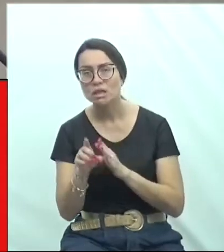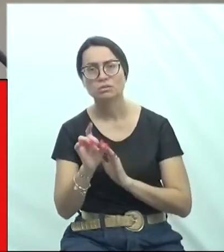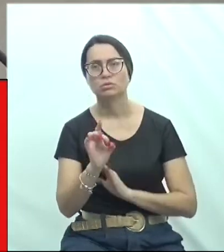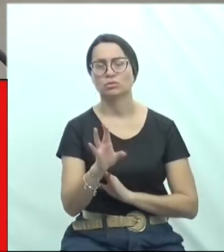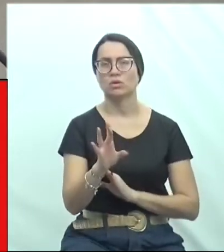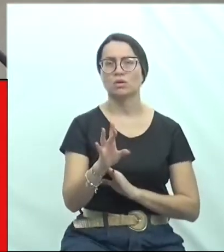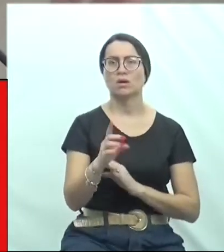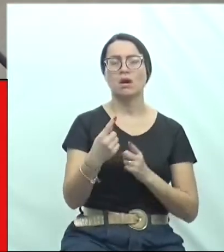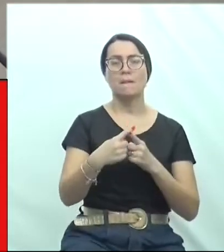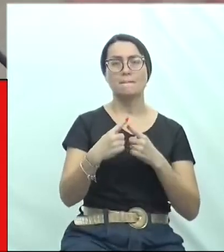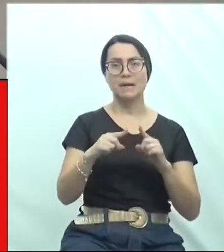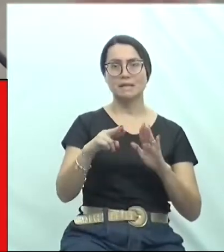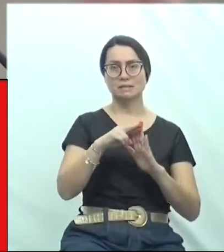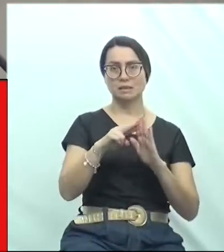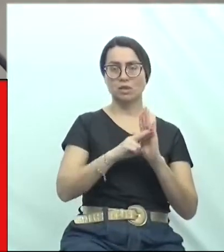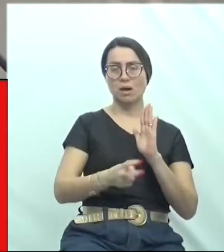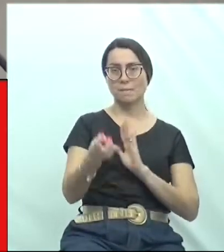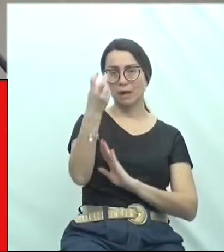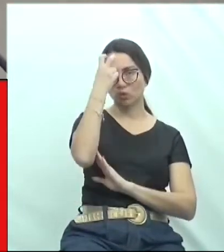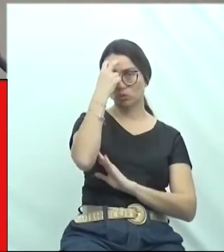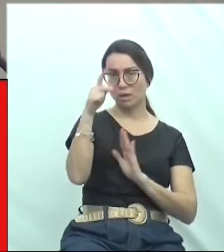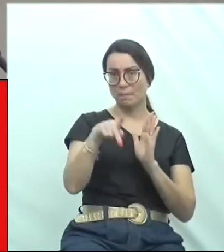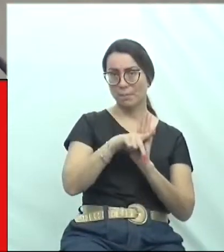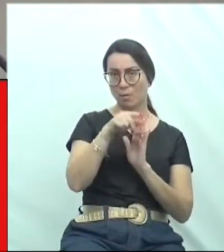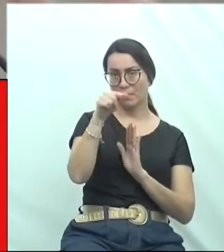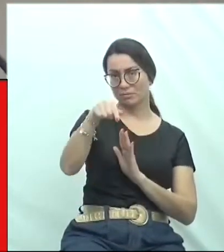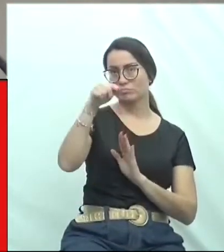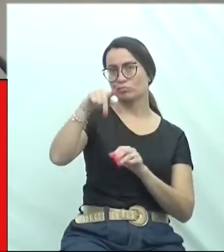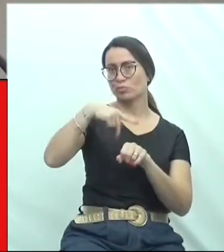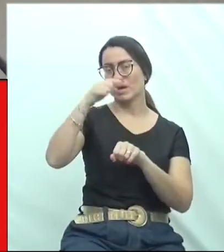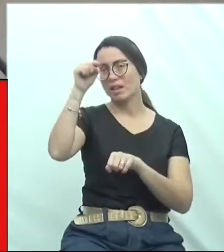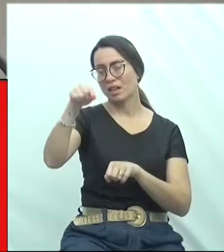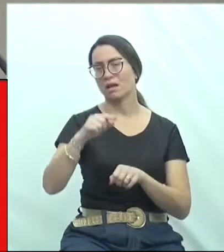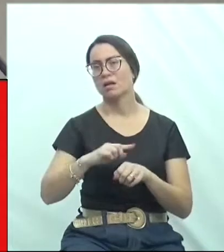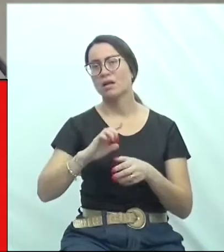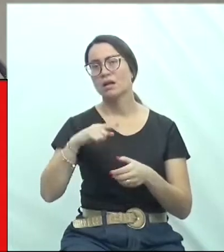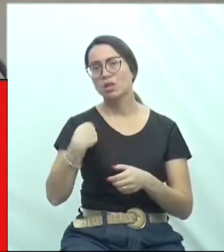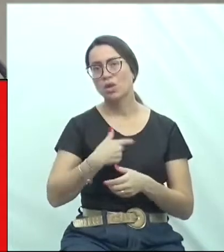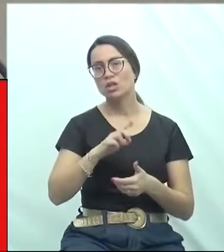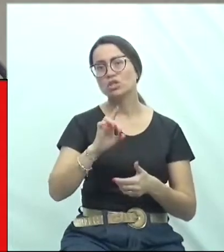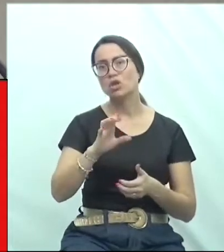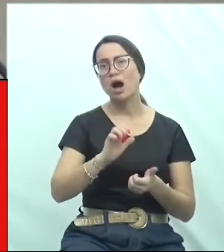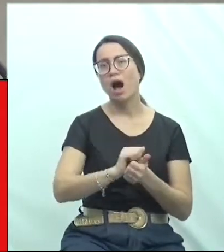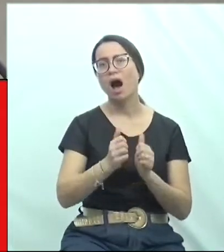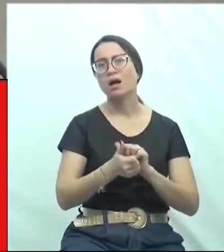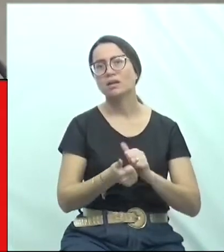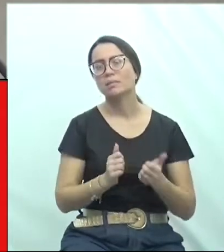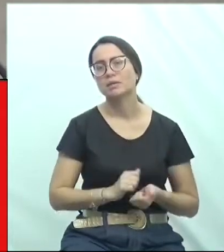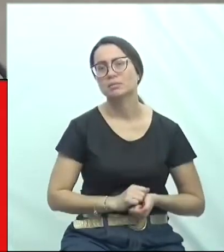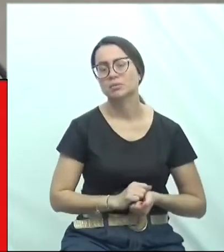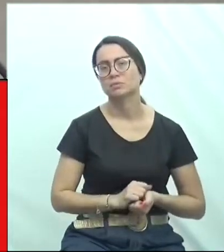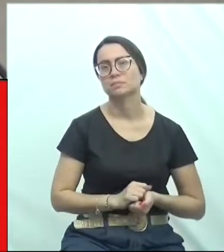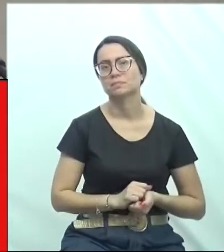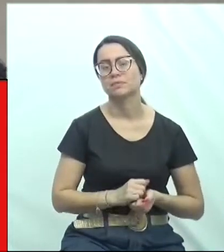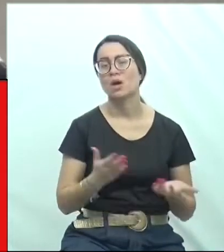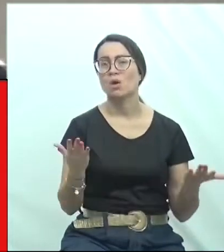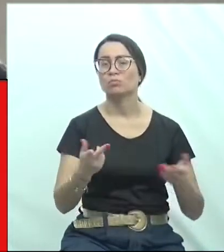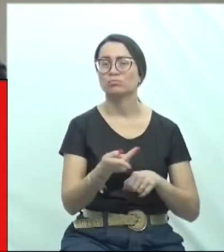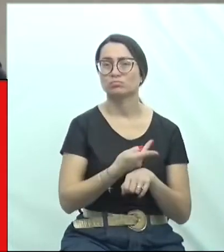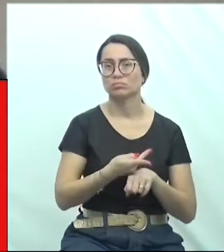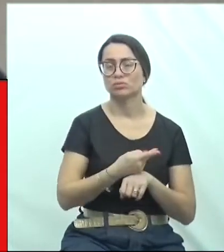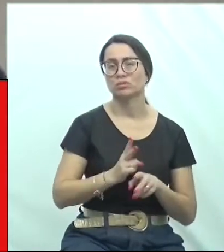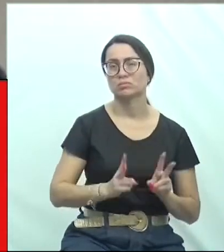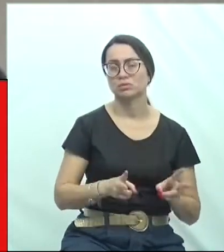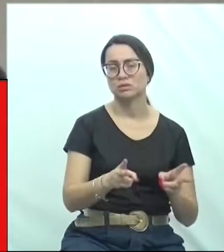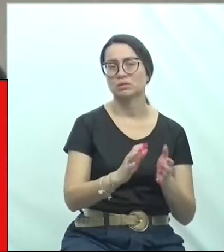norma internacional ela foi feita para a cultura daquele local e não para o Brasil. A gente faz adaptações. Tá? Então, hoje a gente procura sempre, e é assim, né? Tem que